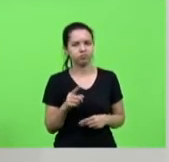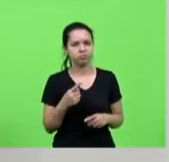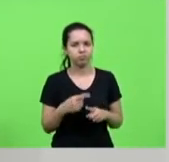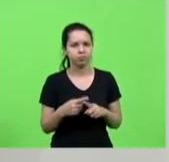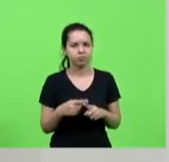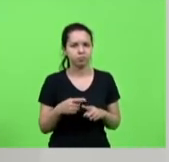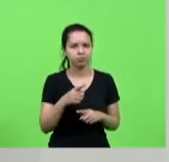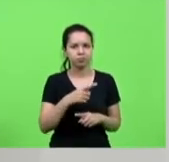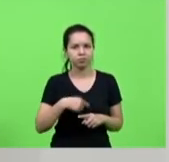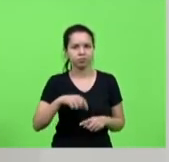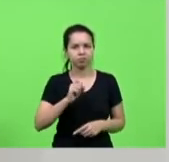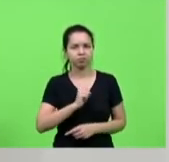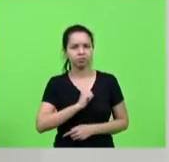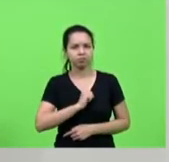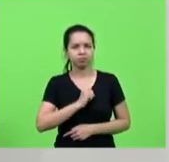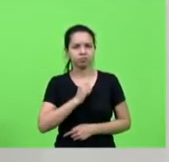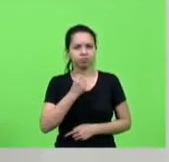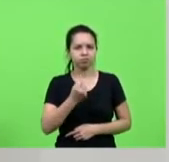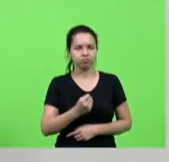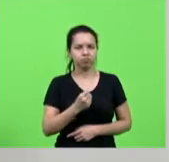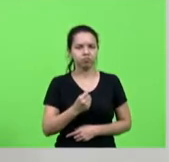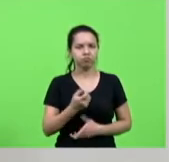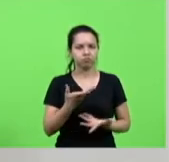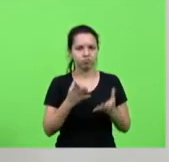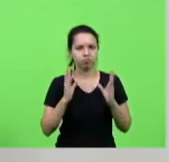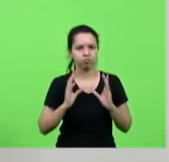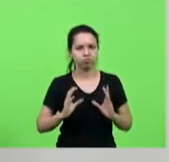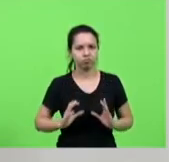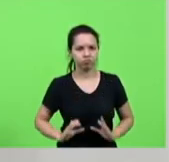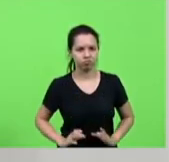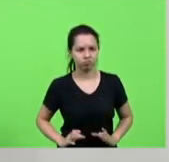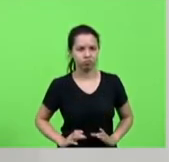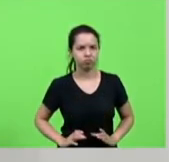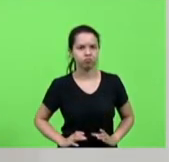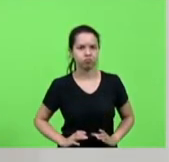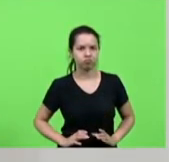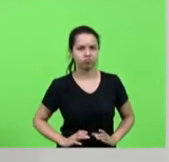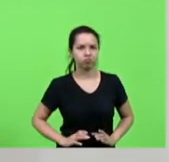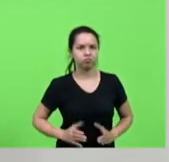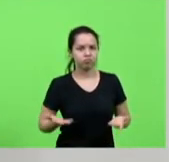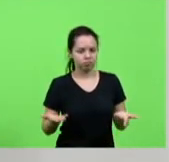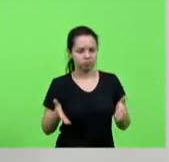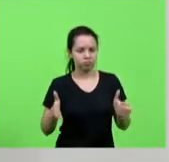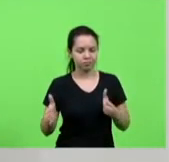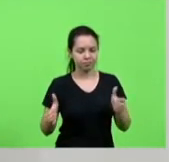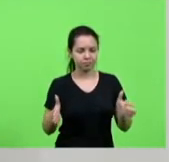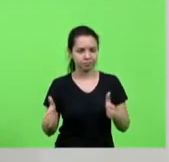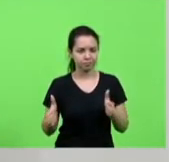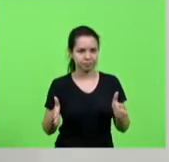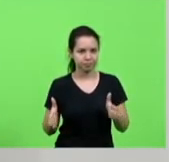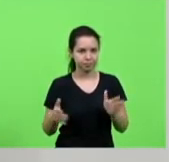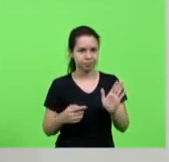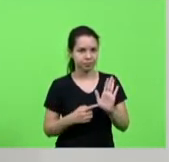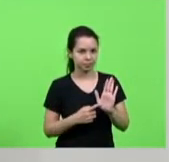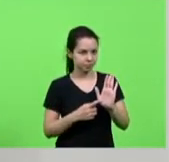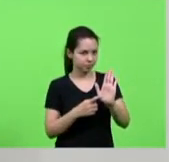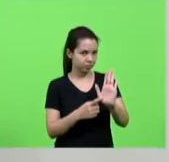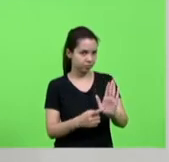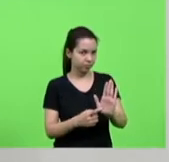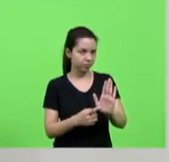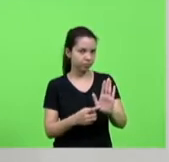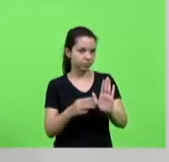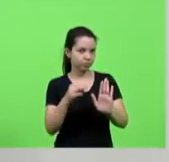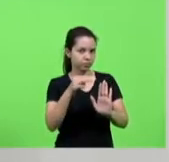total repúdio a esse comportamento, a essa forma de, nesse momento, apresentar uma